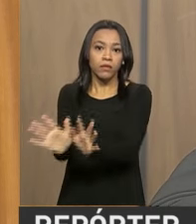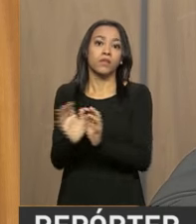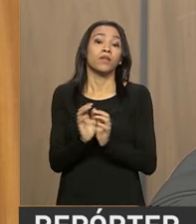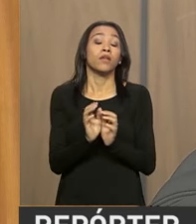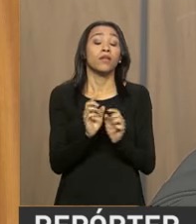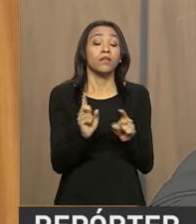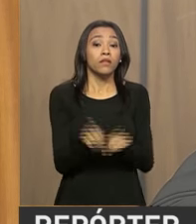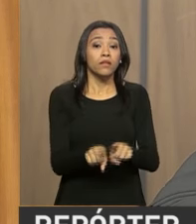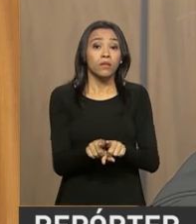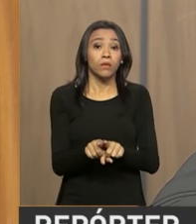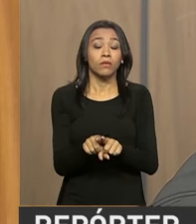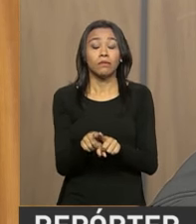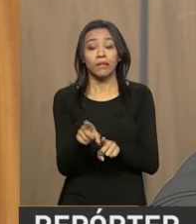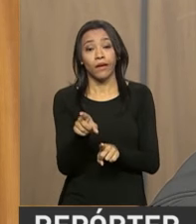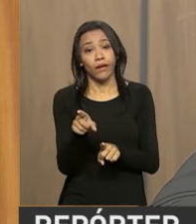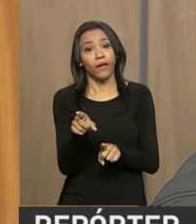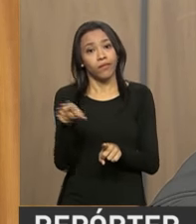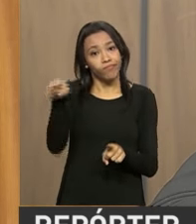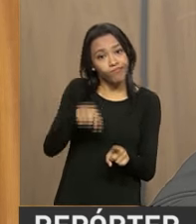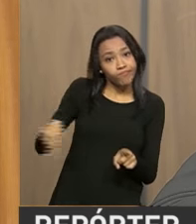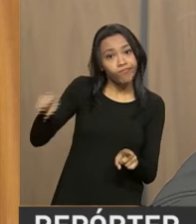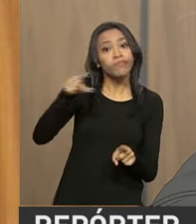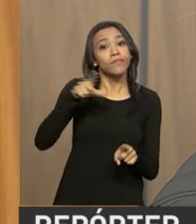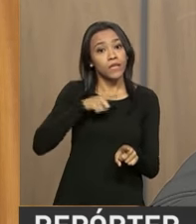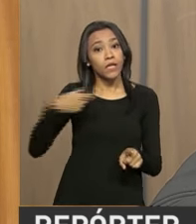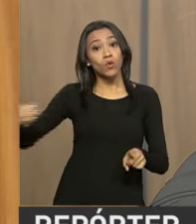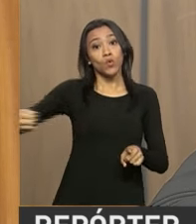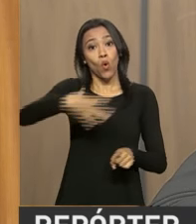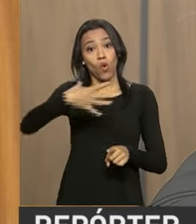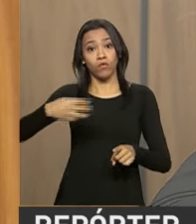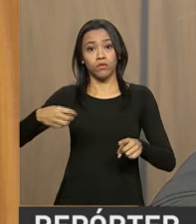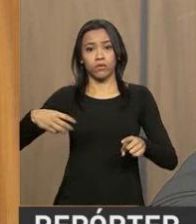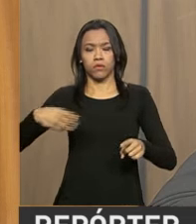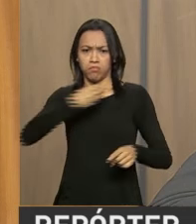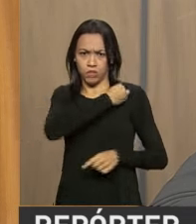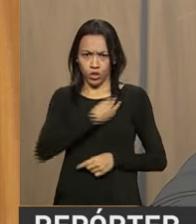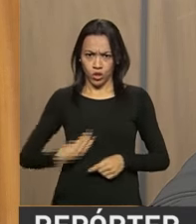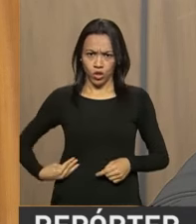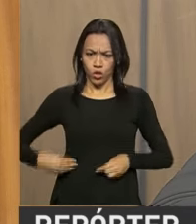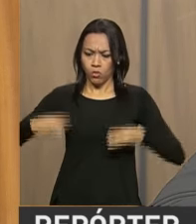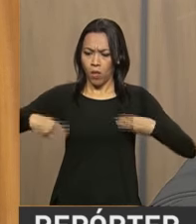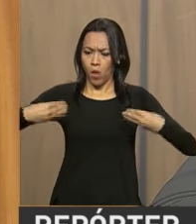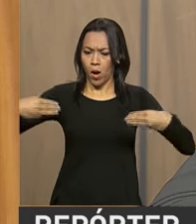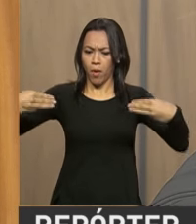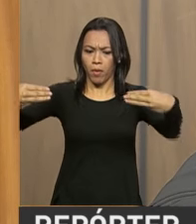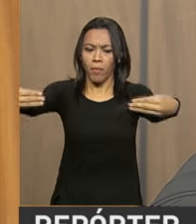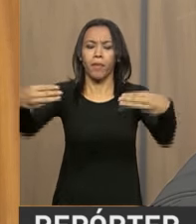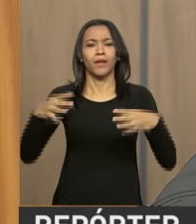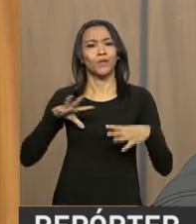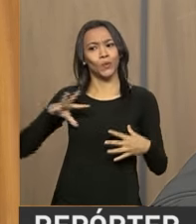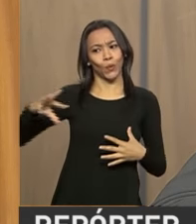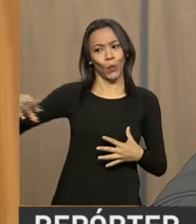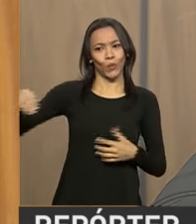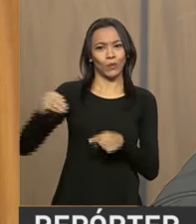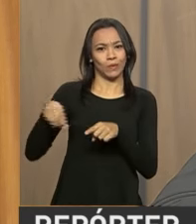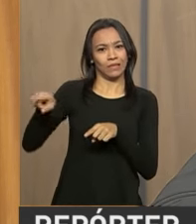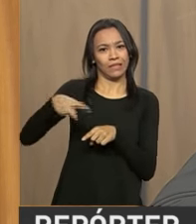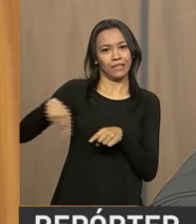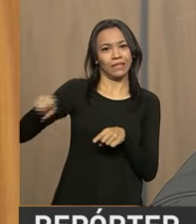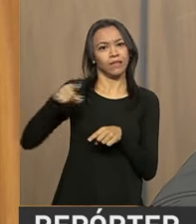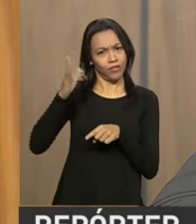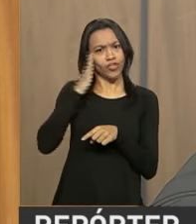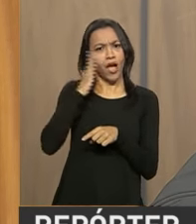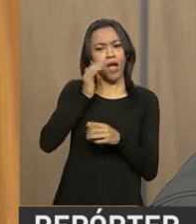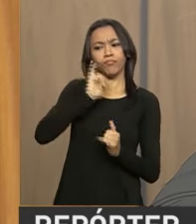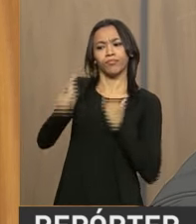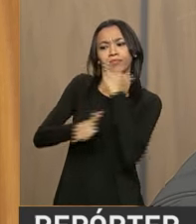que, apesar de uma equipe ministerial nova, todos estavam bastante